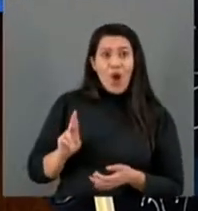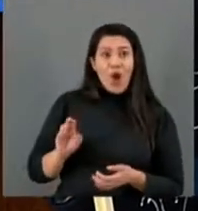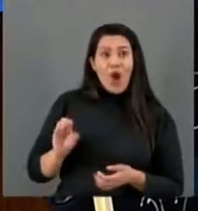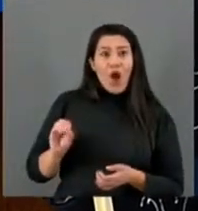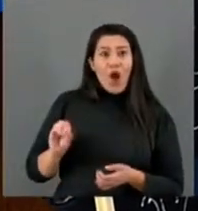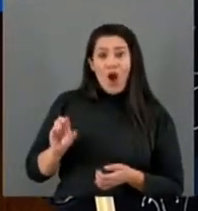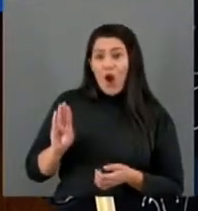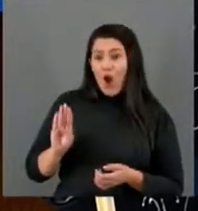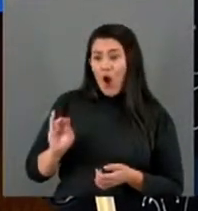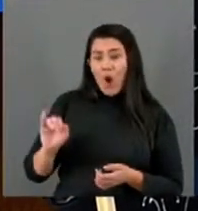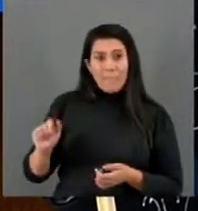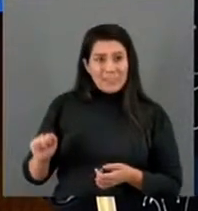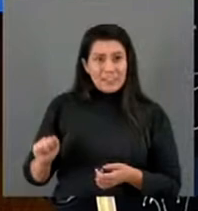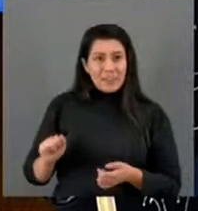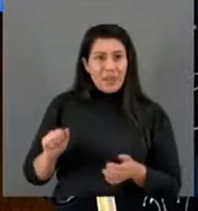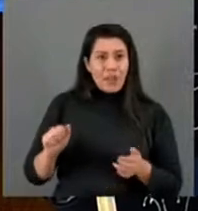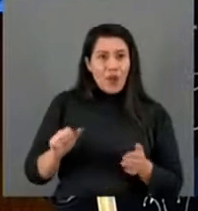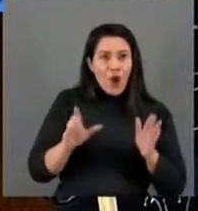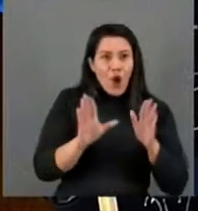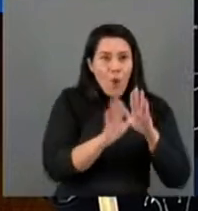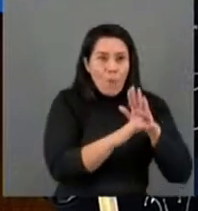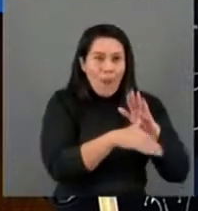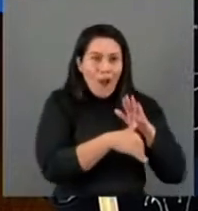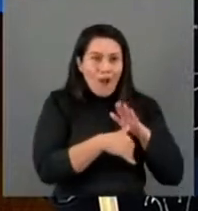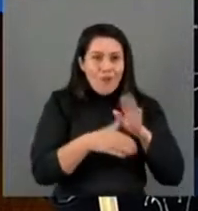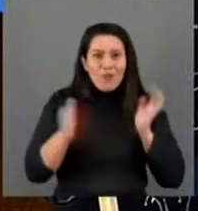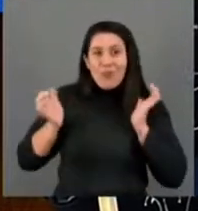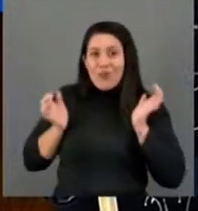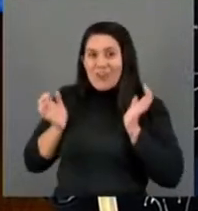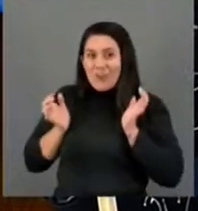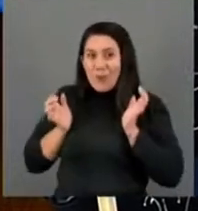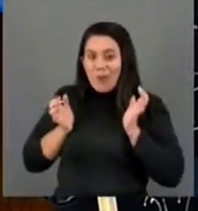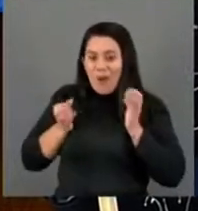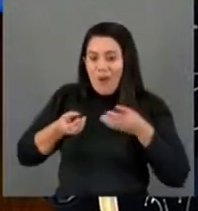O governo brasileiro, leia-se